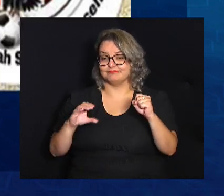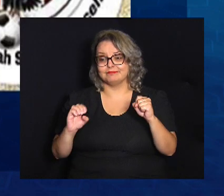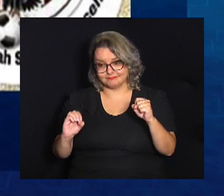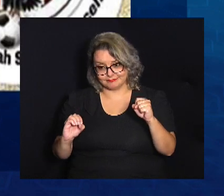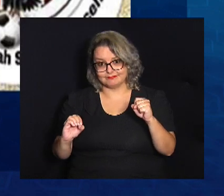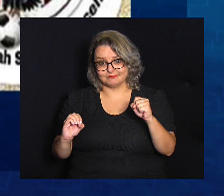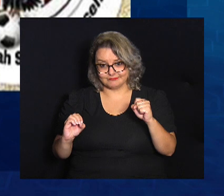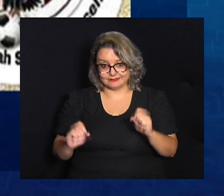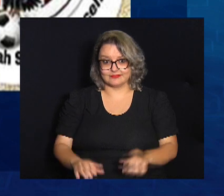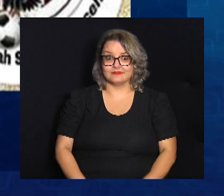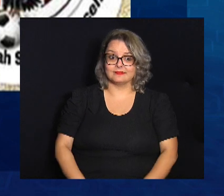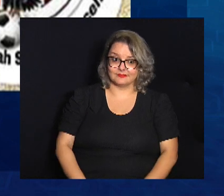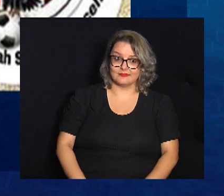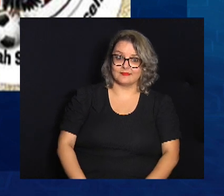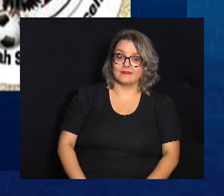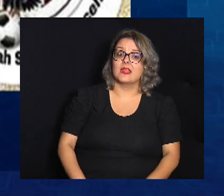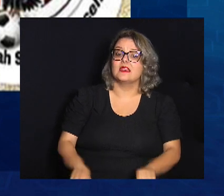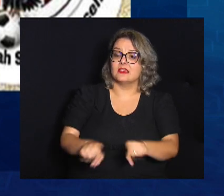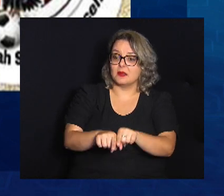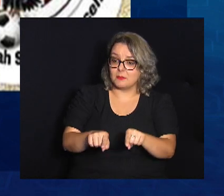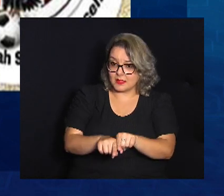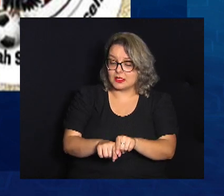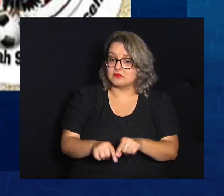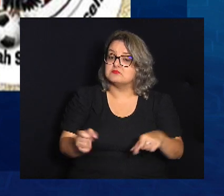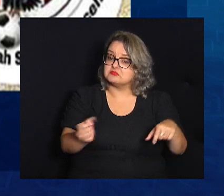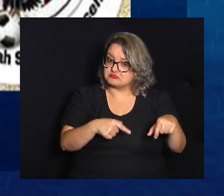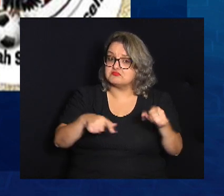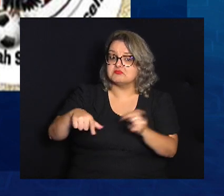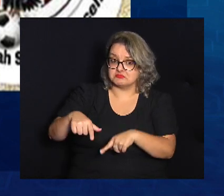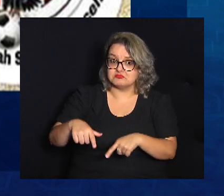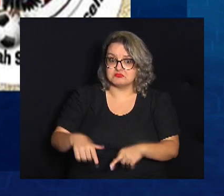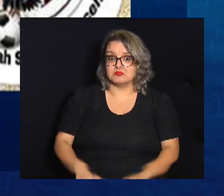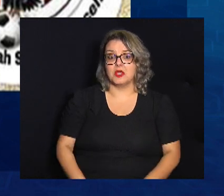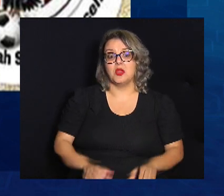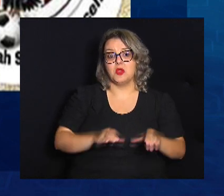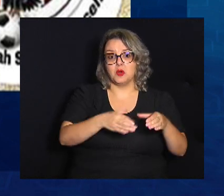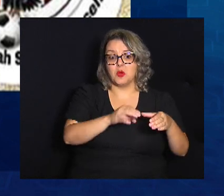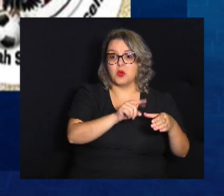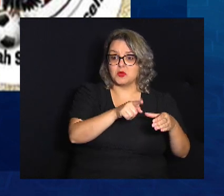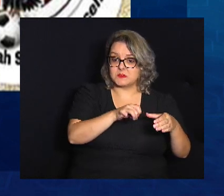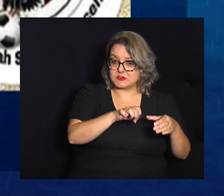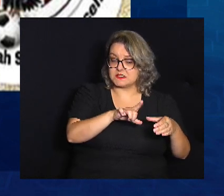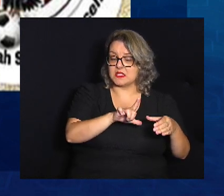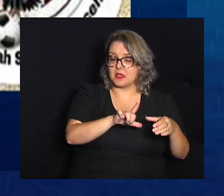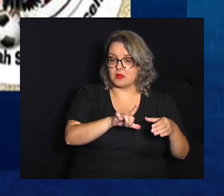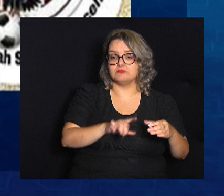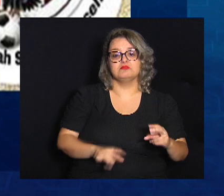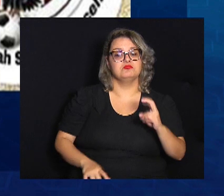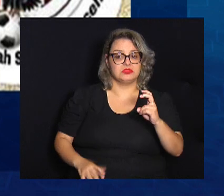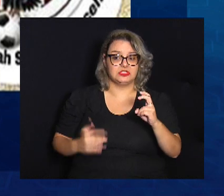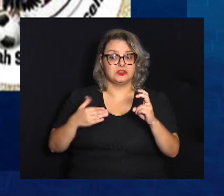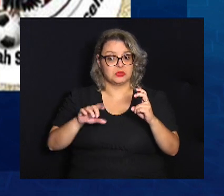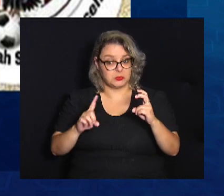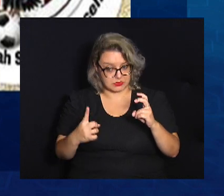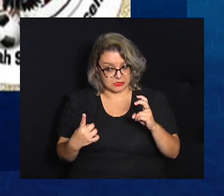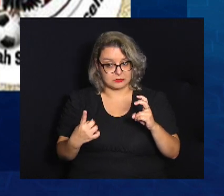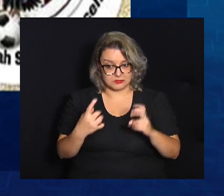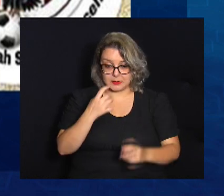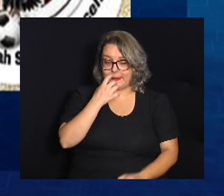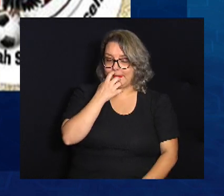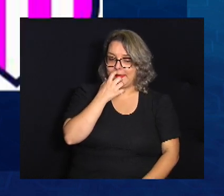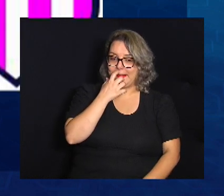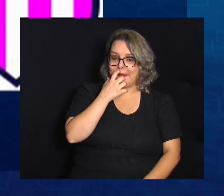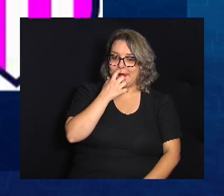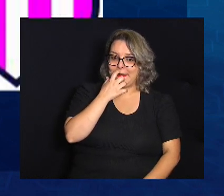Luxúria. E em partida também com bastante gols, o time do Osiel venceu a equipe do Efatá Esporte Florense 2 por